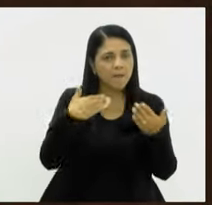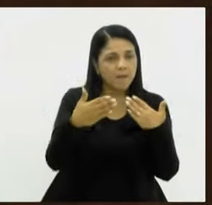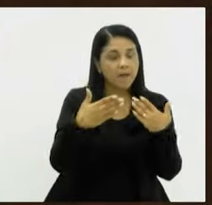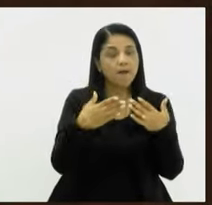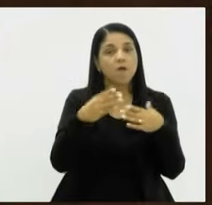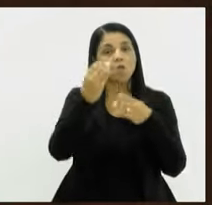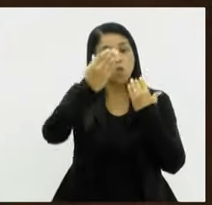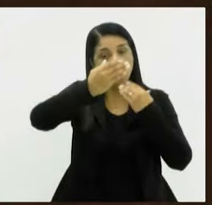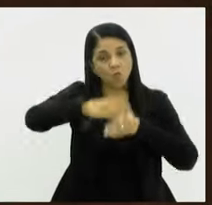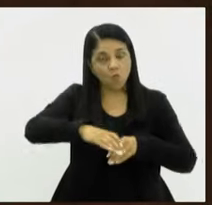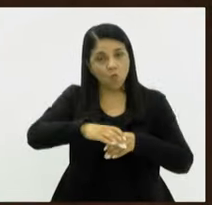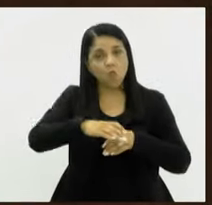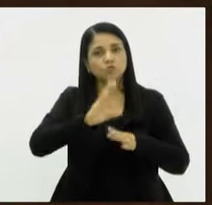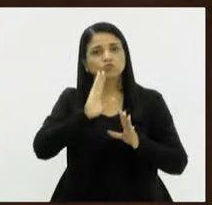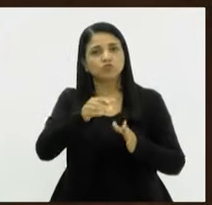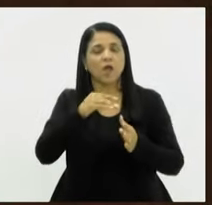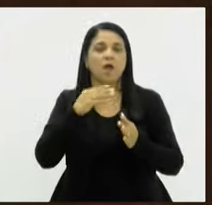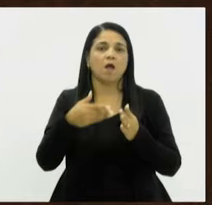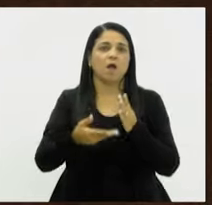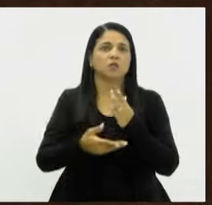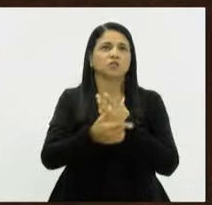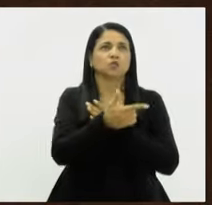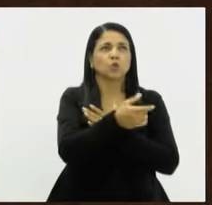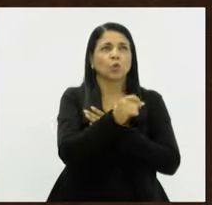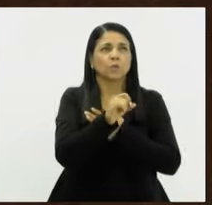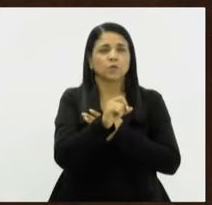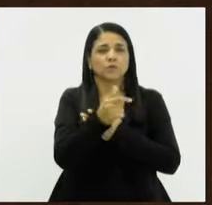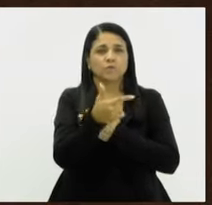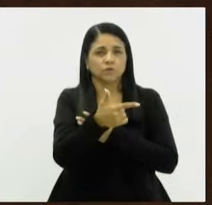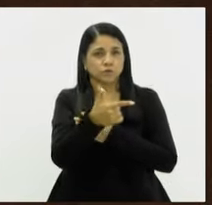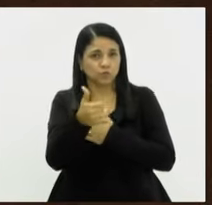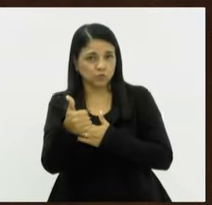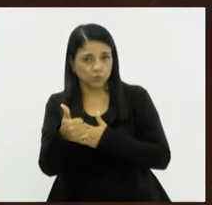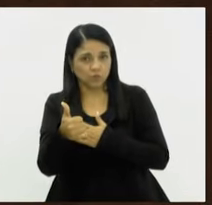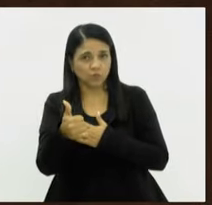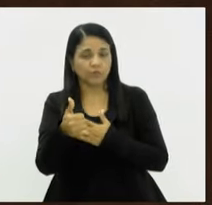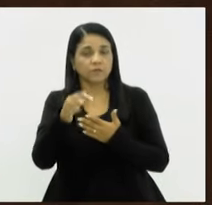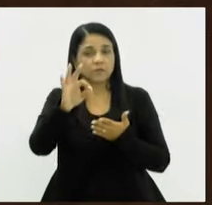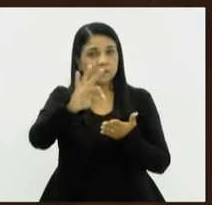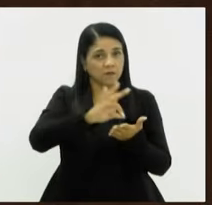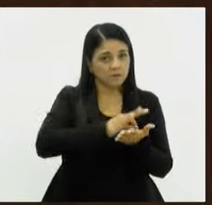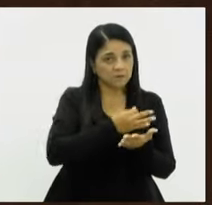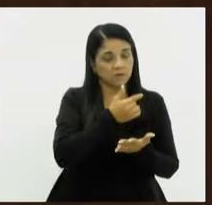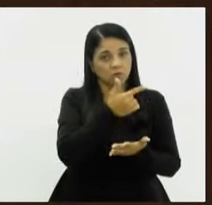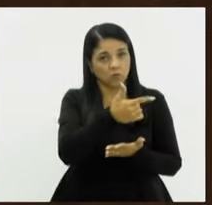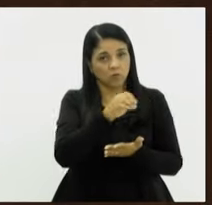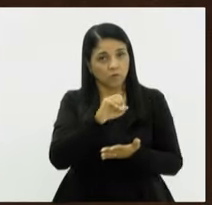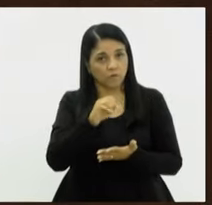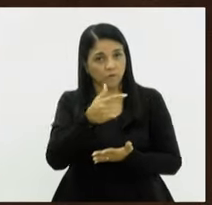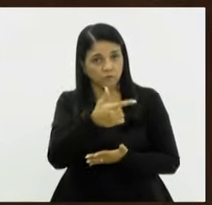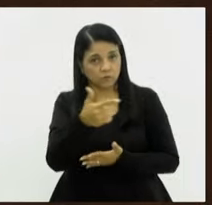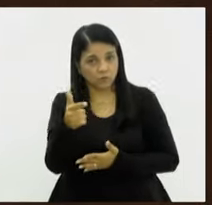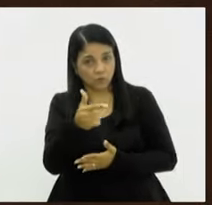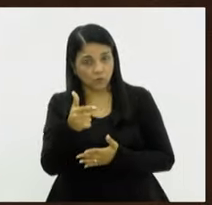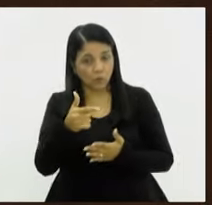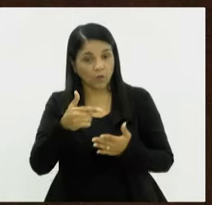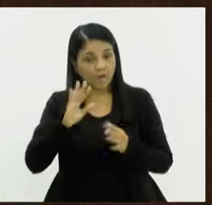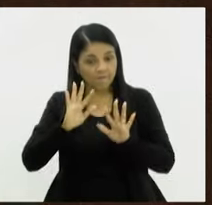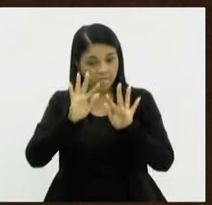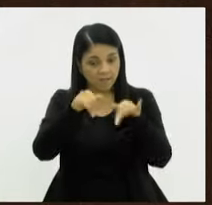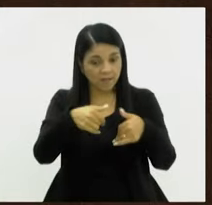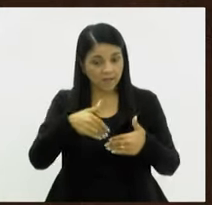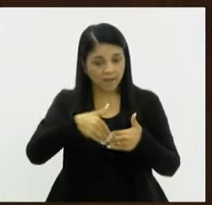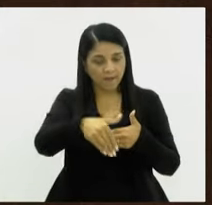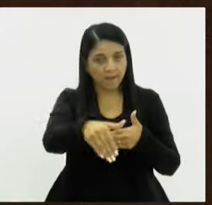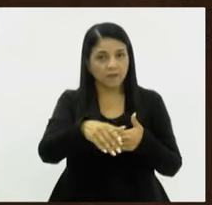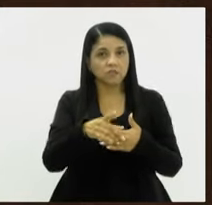um concurso que foi realizado em 2021, homologado em 2022, e que se encerra o prazo de 2 anos agora,